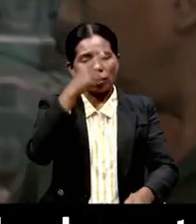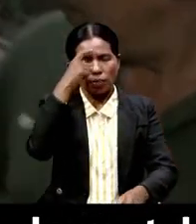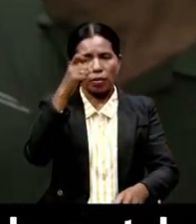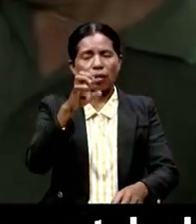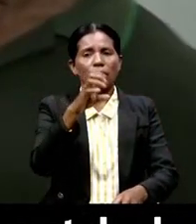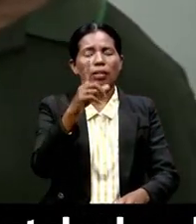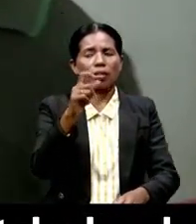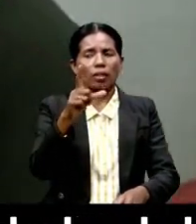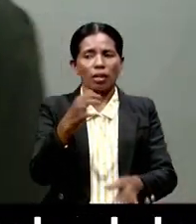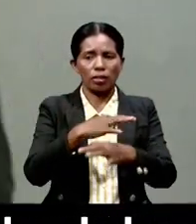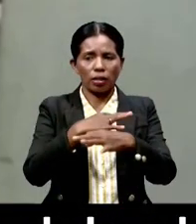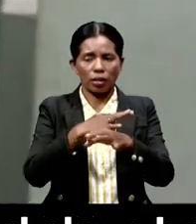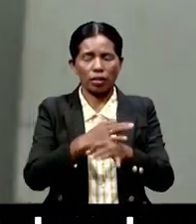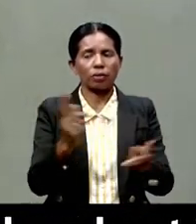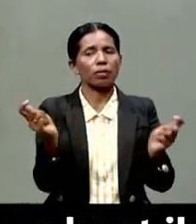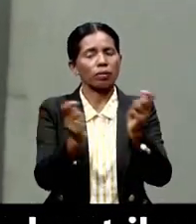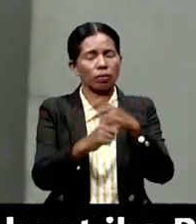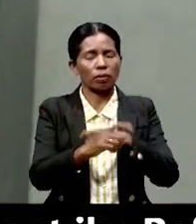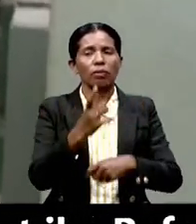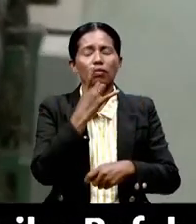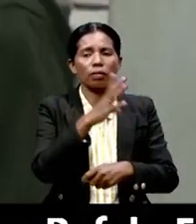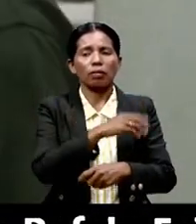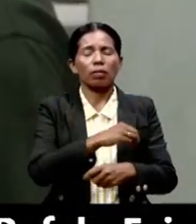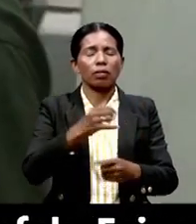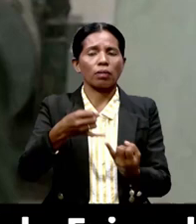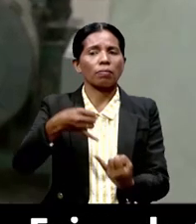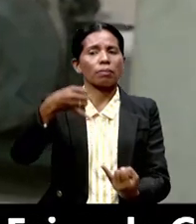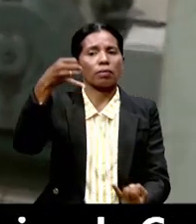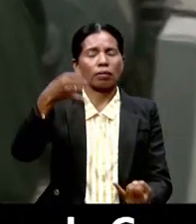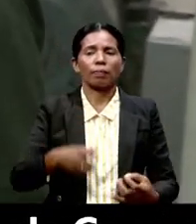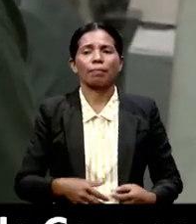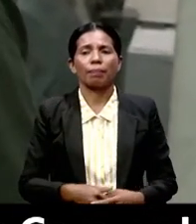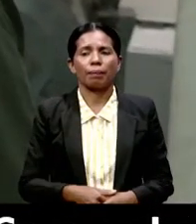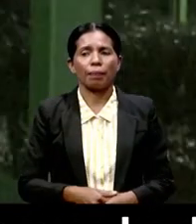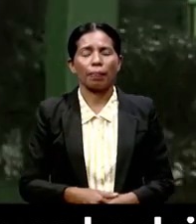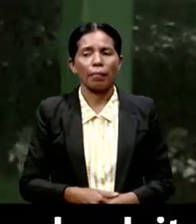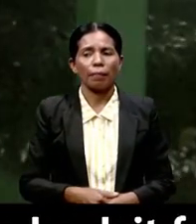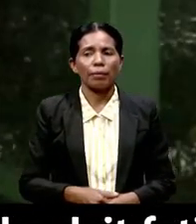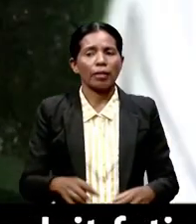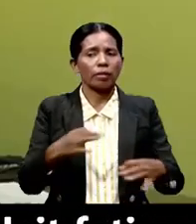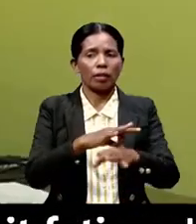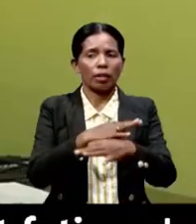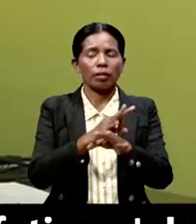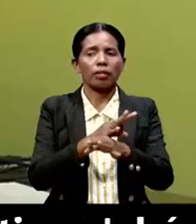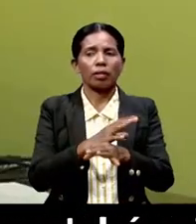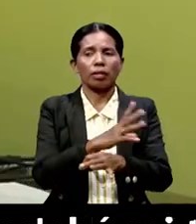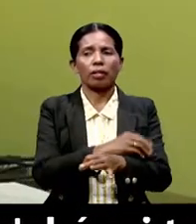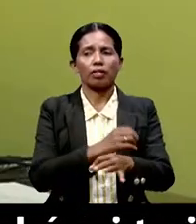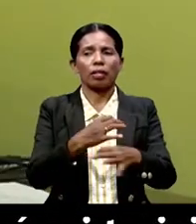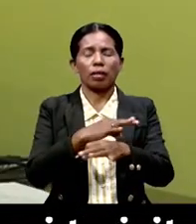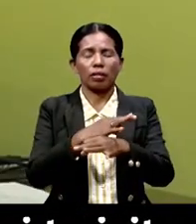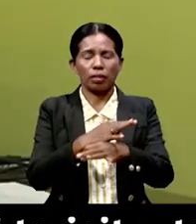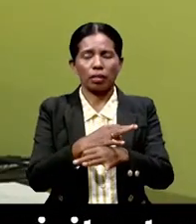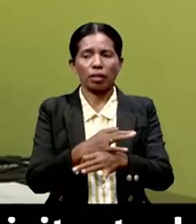hela rehabilitação ho di troca fio no be sirin hirakne. Ni la sal mantensa ni al rehabilitación rehabilitación de